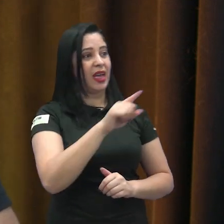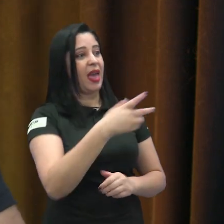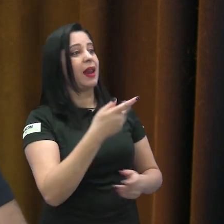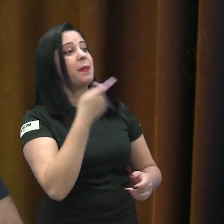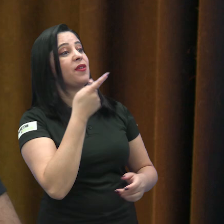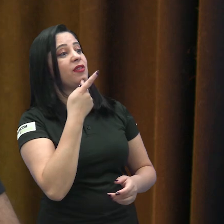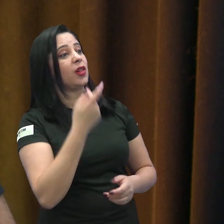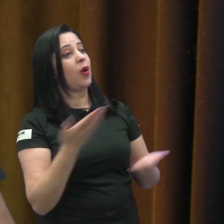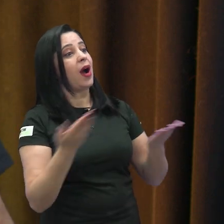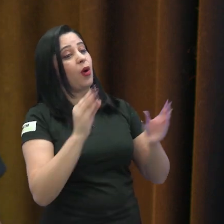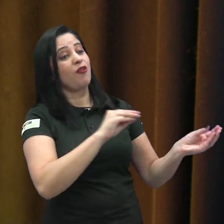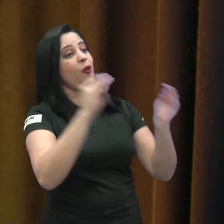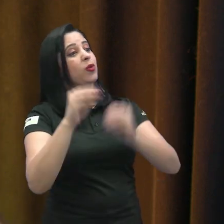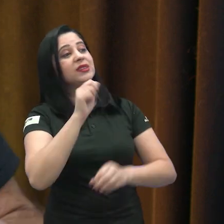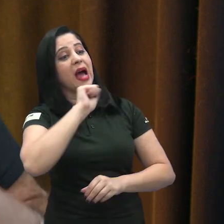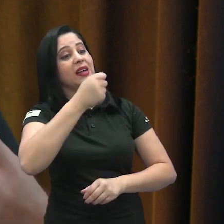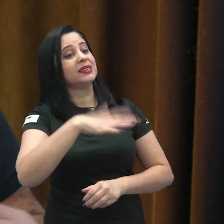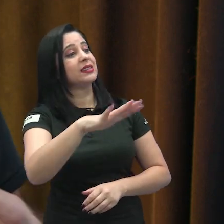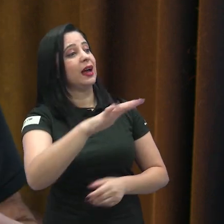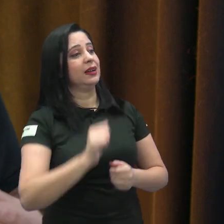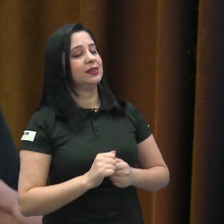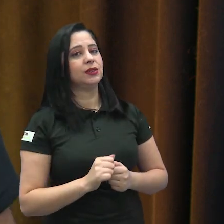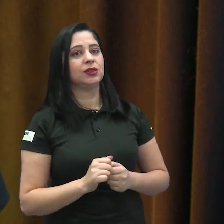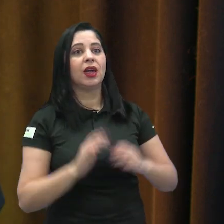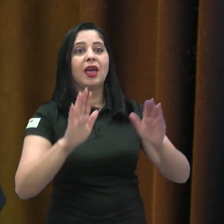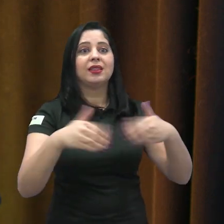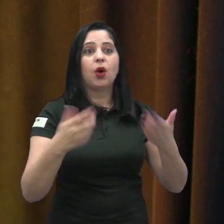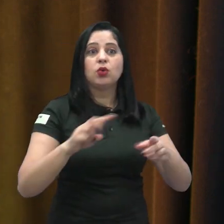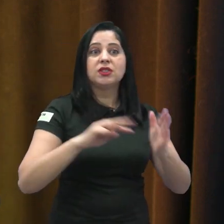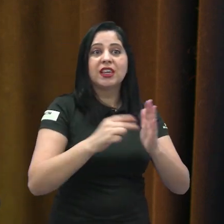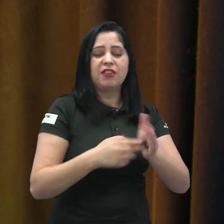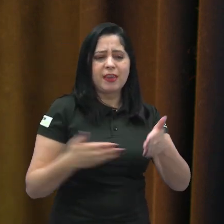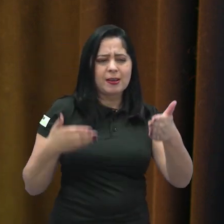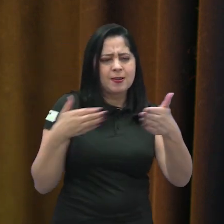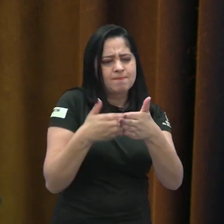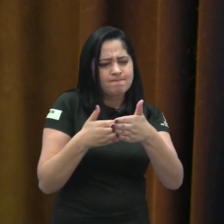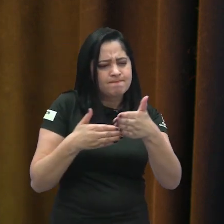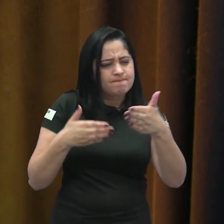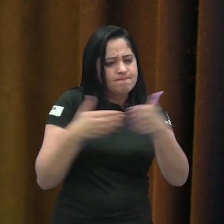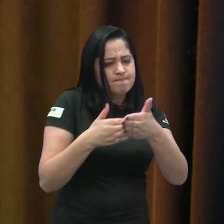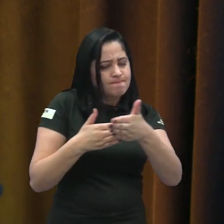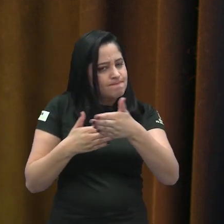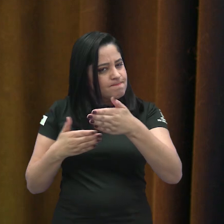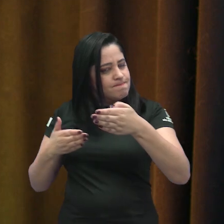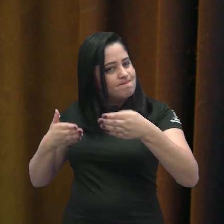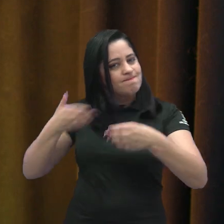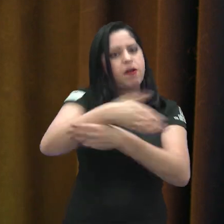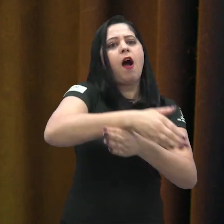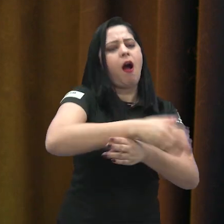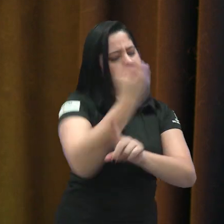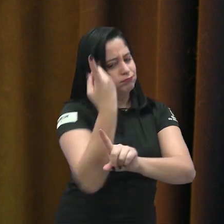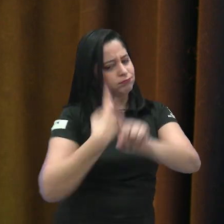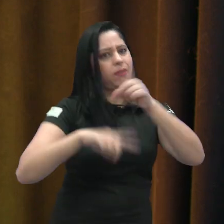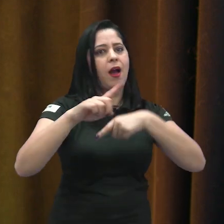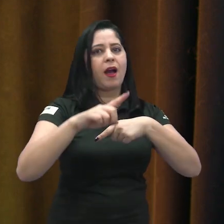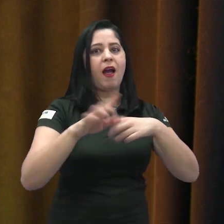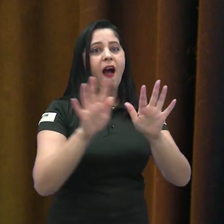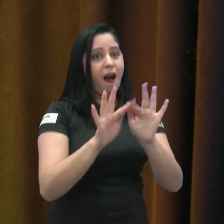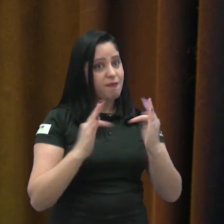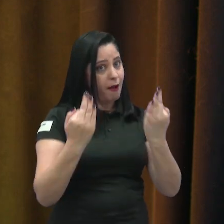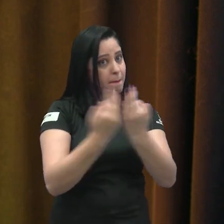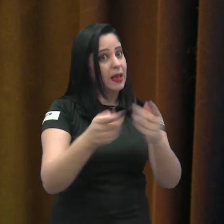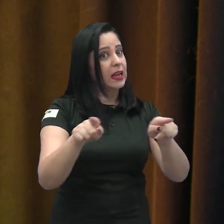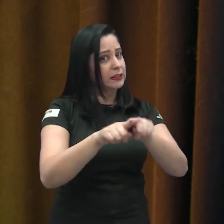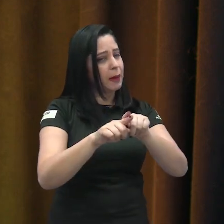ó, tô indo para Santos. Sabe, uma coisa de superar limites para ele chegar onde ele está hoje, é importante. Eu acho que